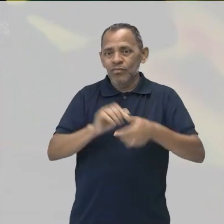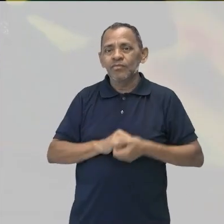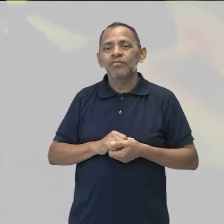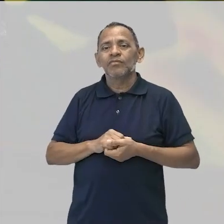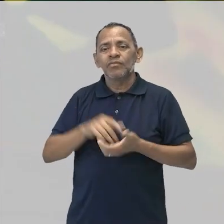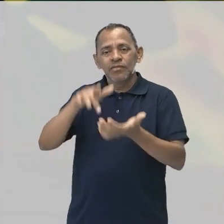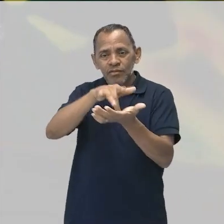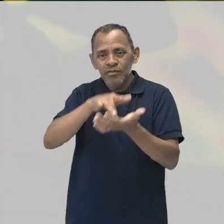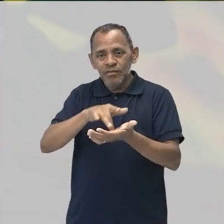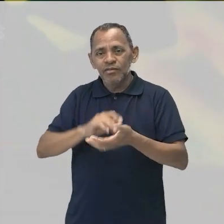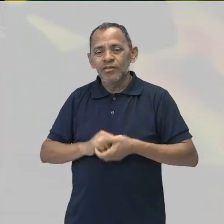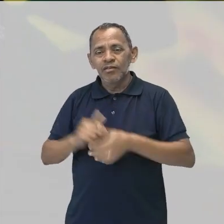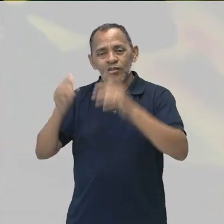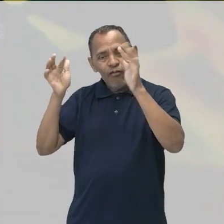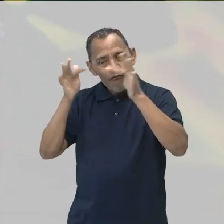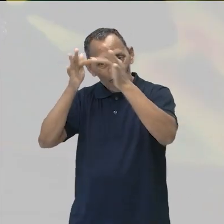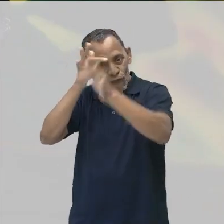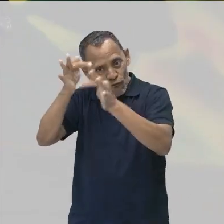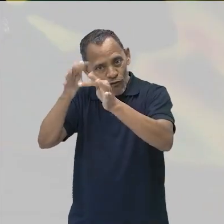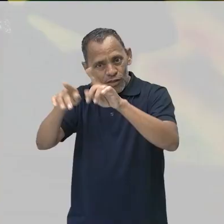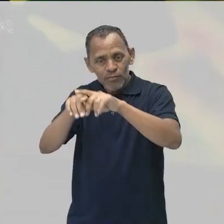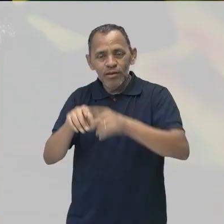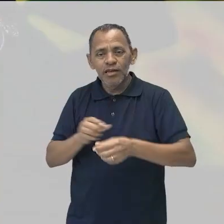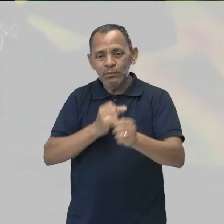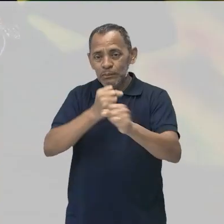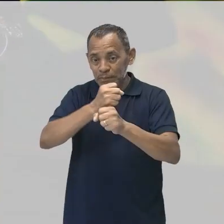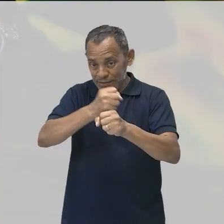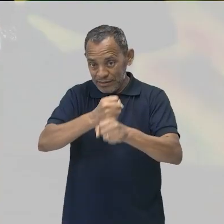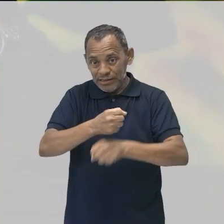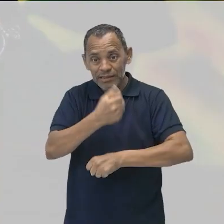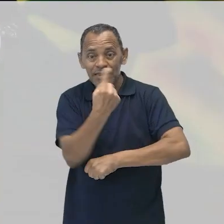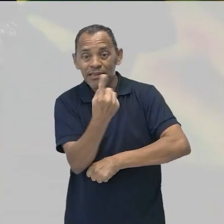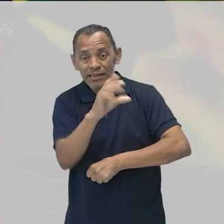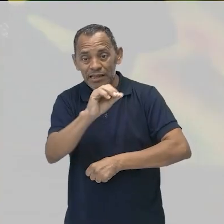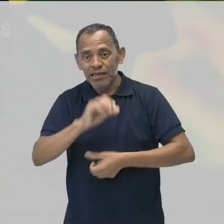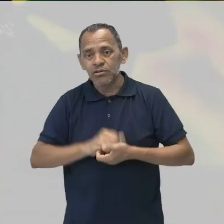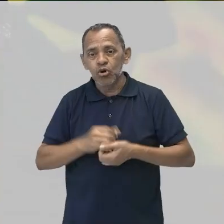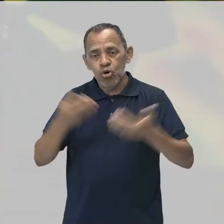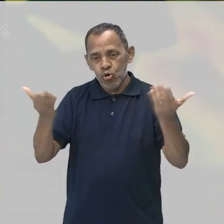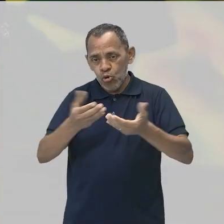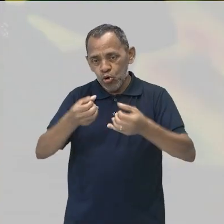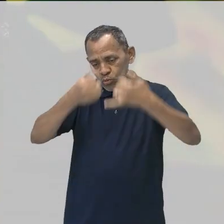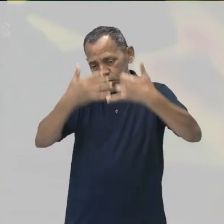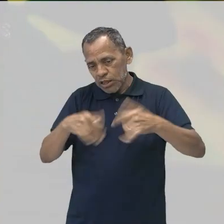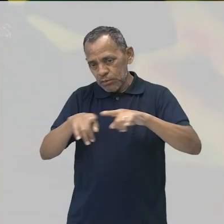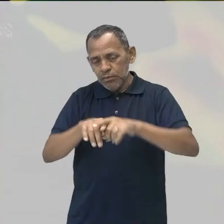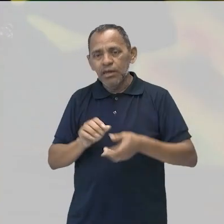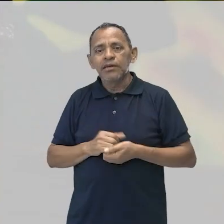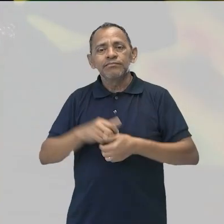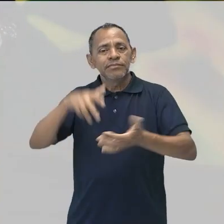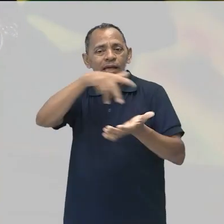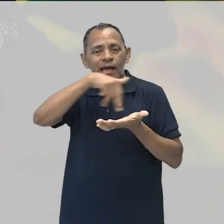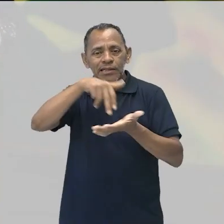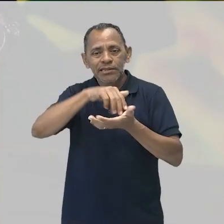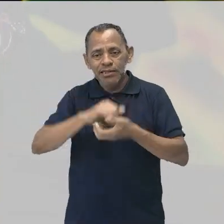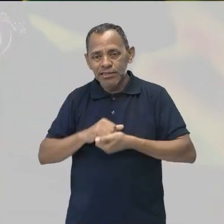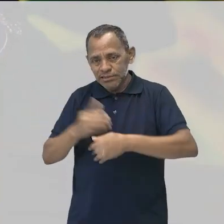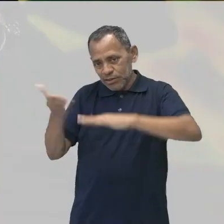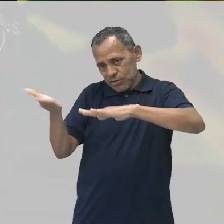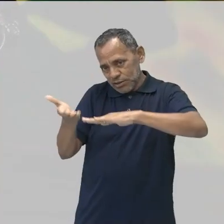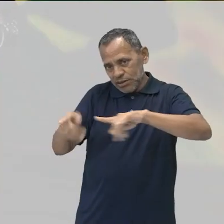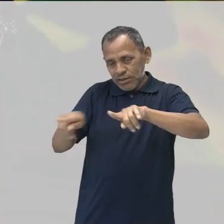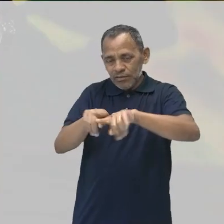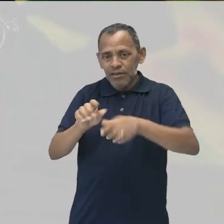Amazonas durante 10 anos. E hoje nós vamos falar um pouquinho sobre a dança contemporânea. Durante